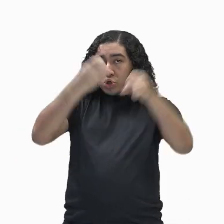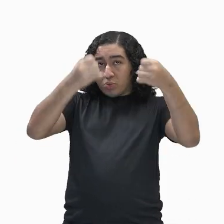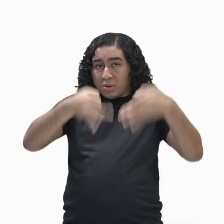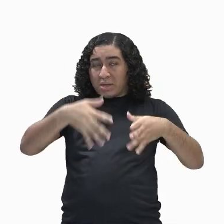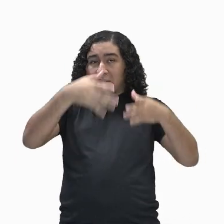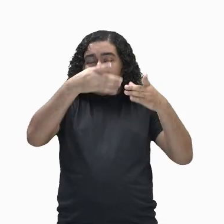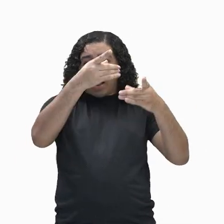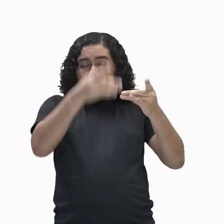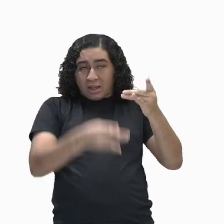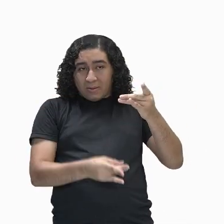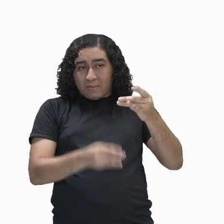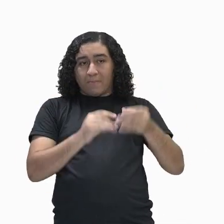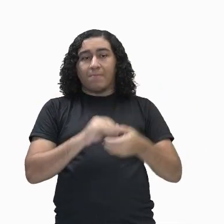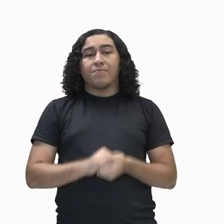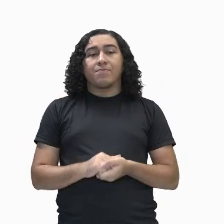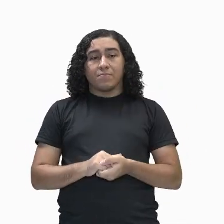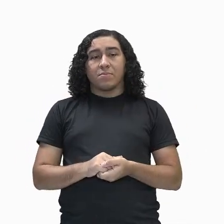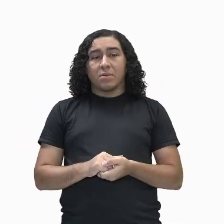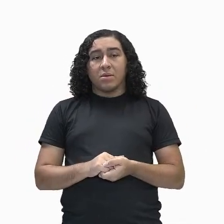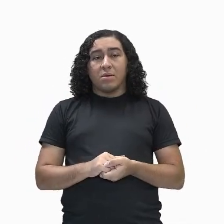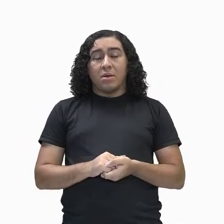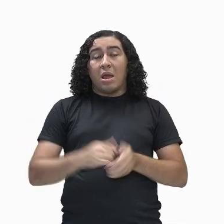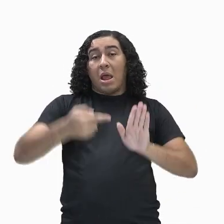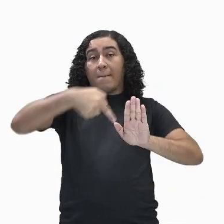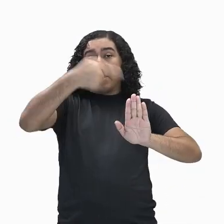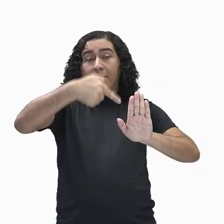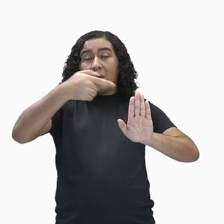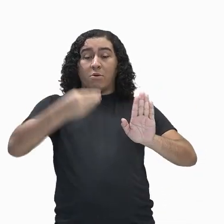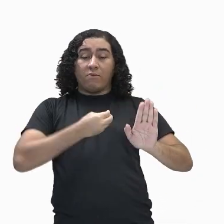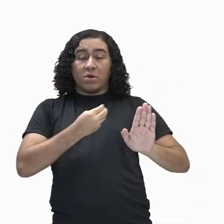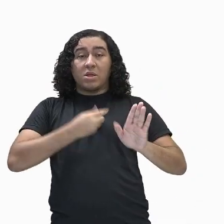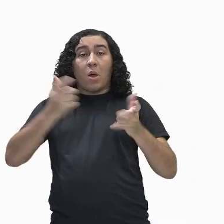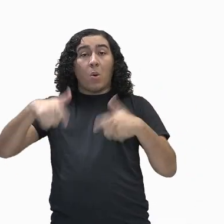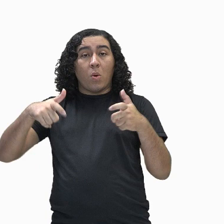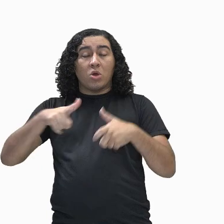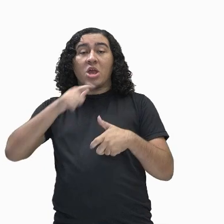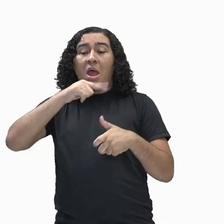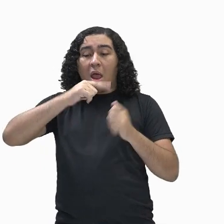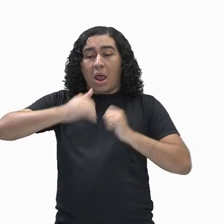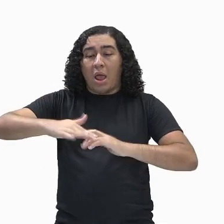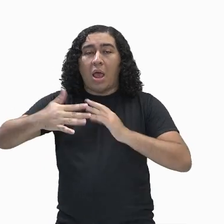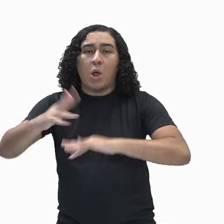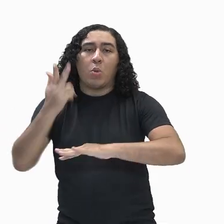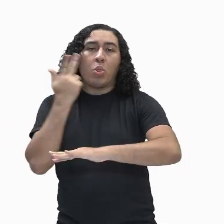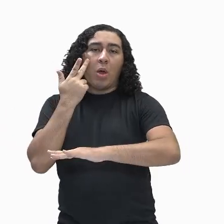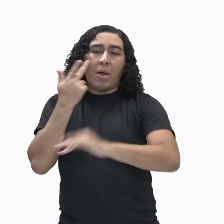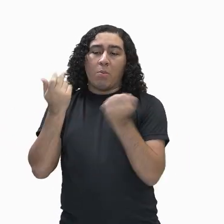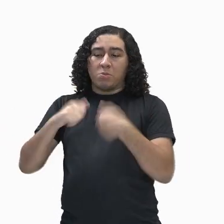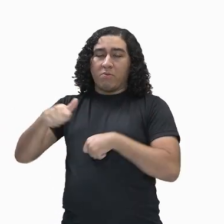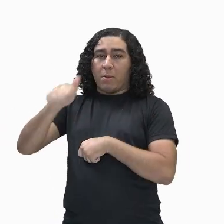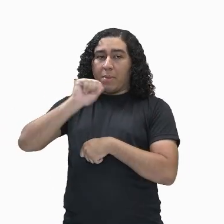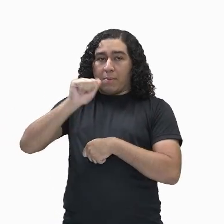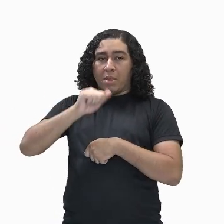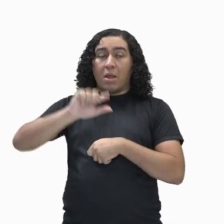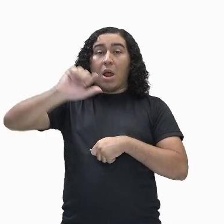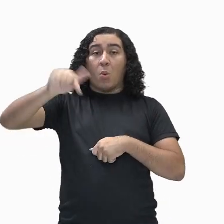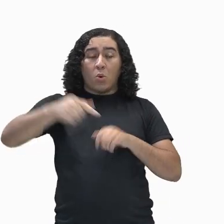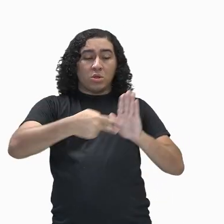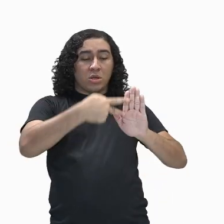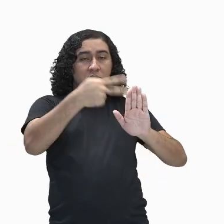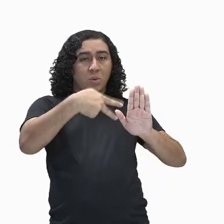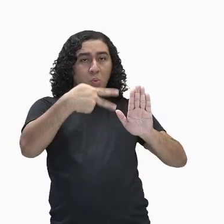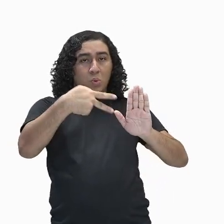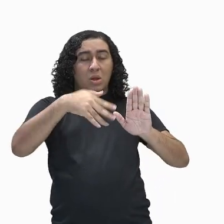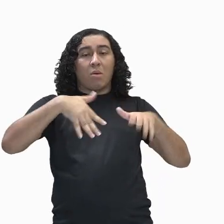As euglenófitas, elas vivem ali em água doce, né? São encontradas em água doce também. Já as crisófitas